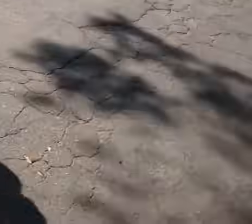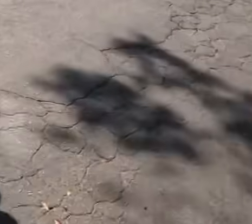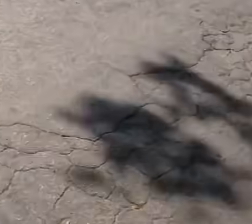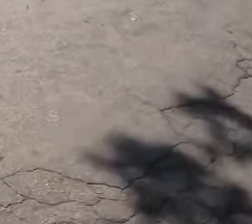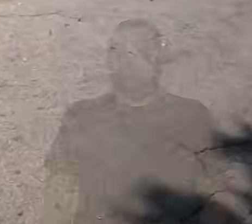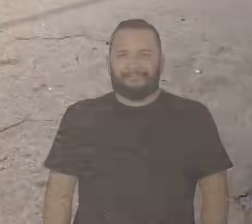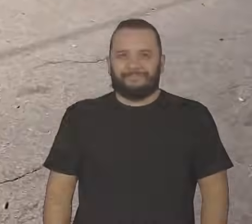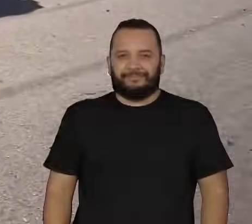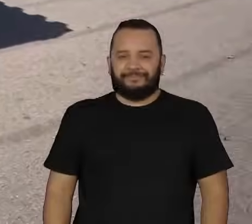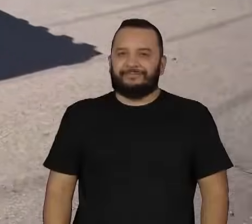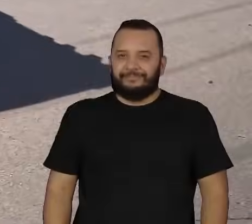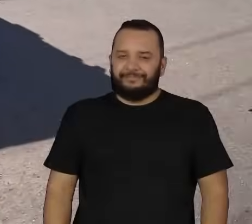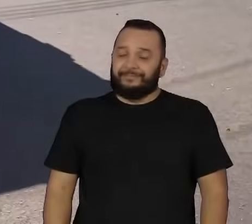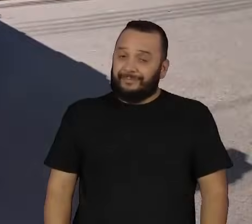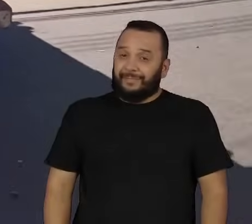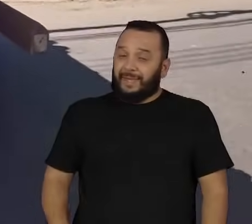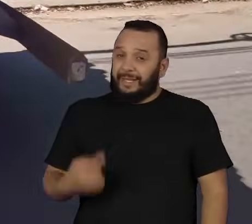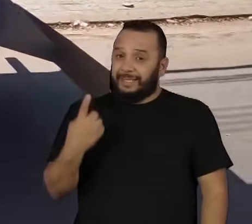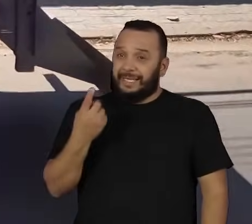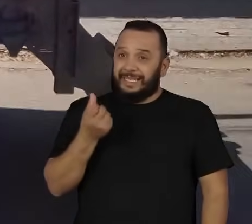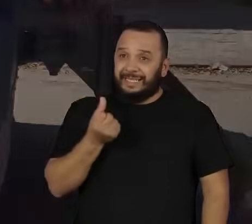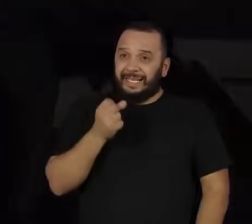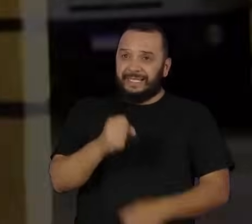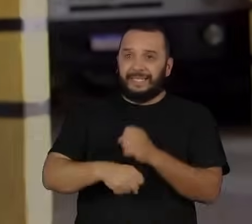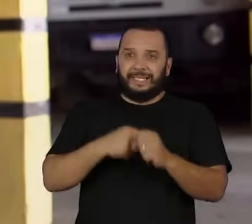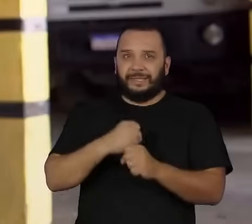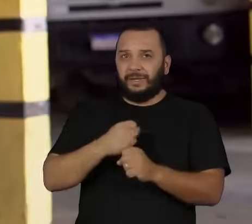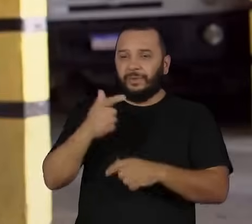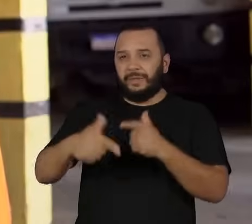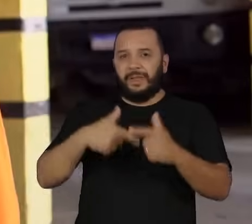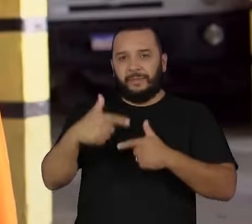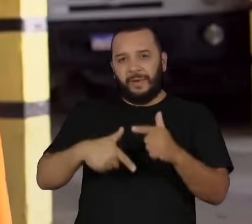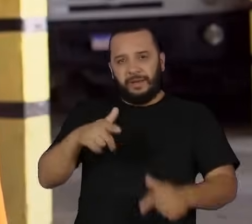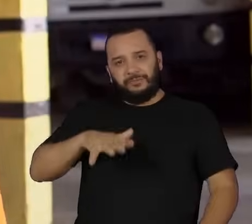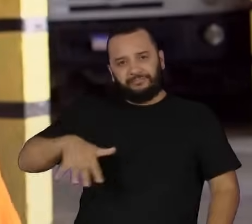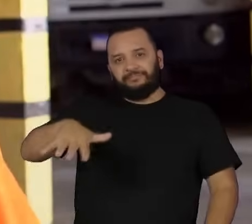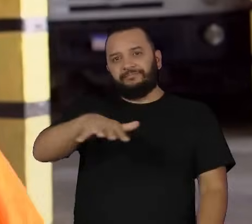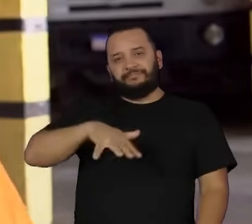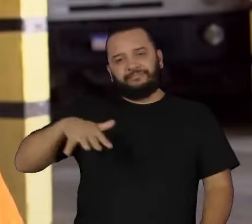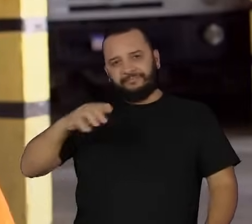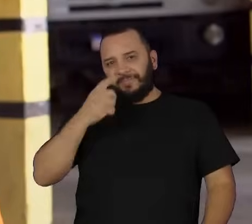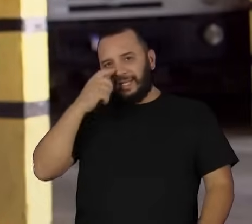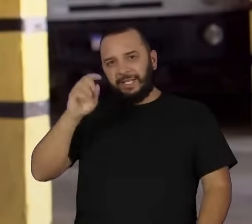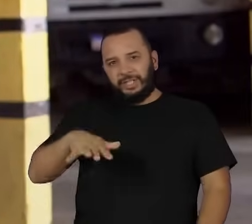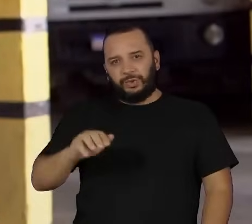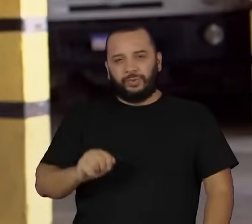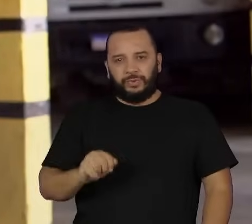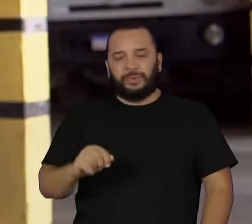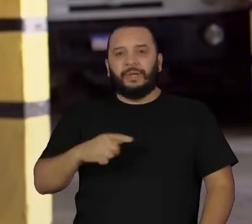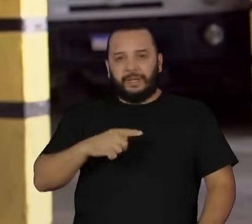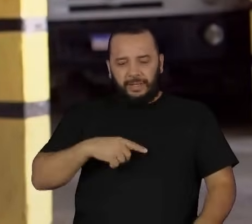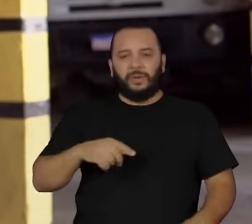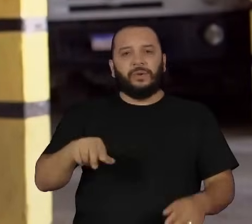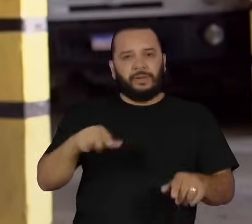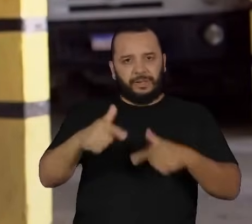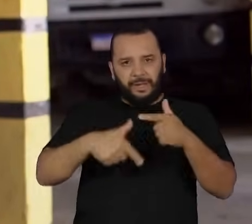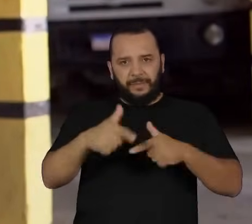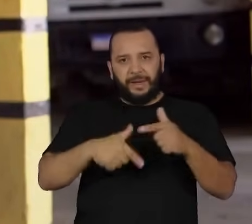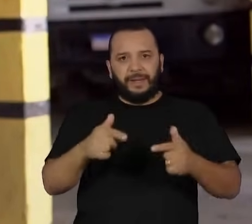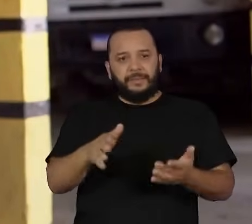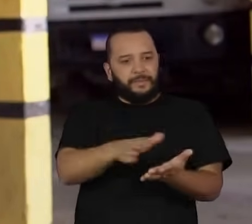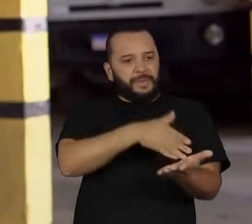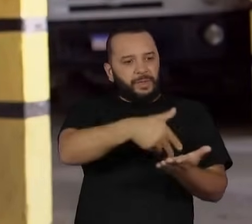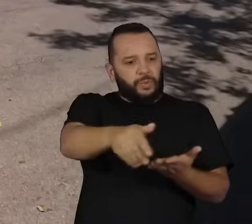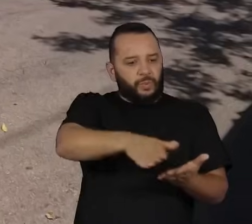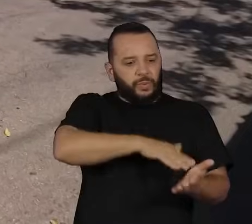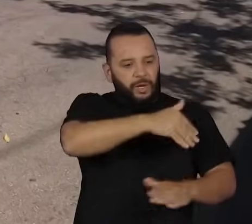Então tá na faixa de uns 16 anos que eu trabalho no lixo. Trabalhei na pintura de guia, equipe, tudo, e agora eu